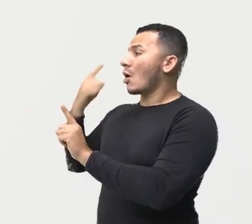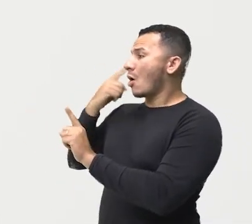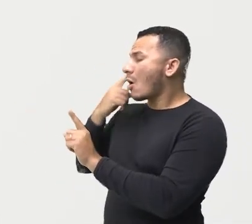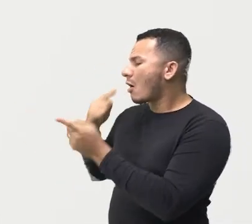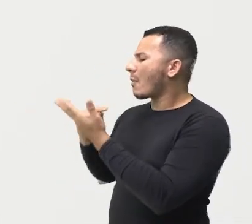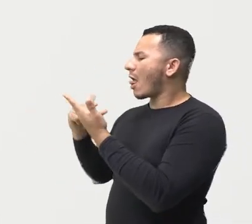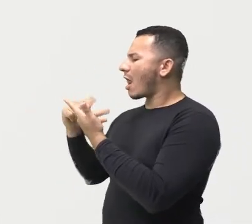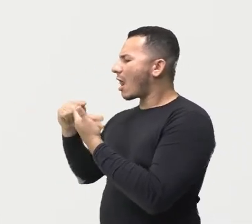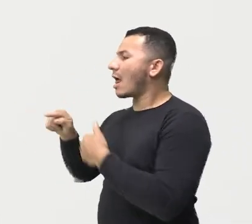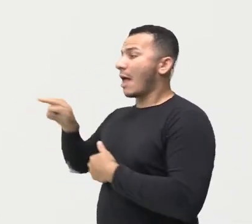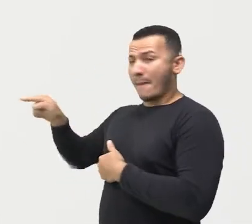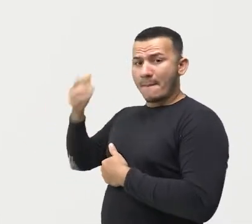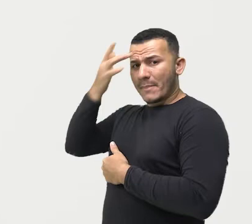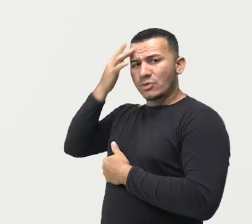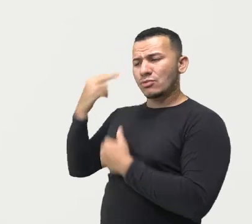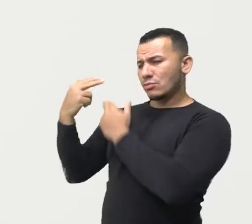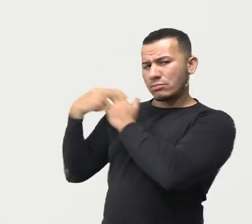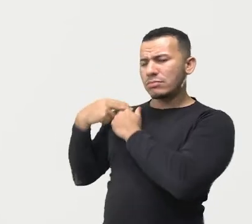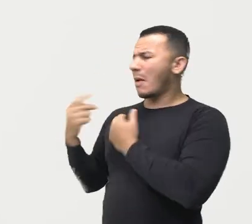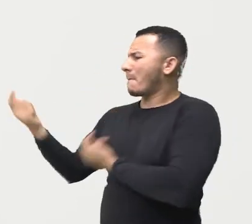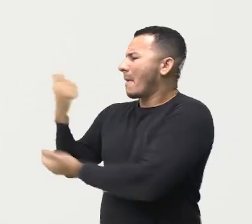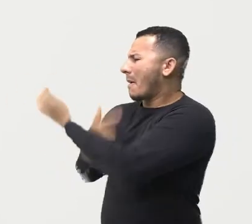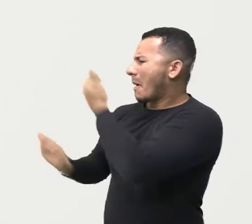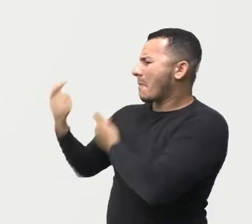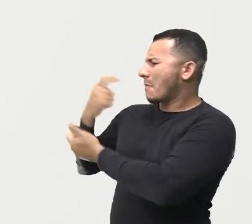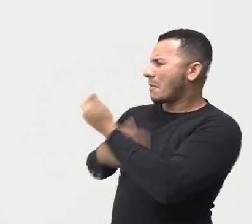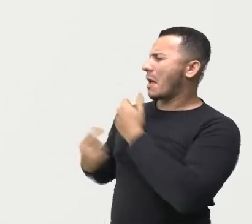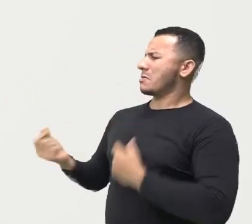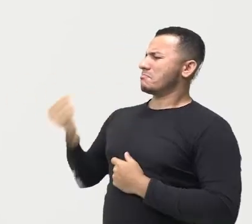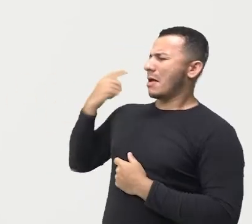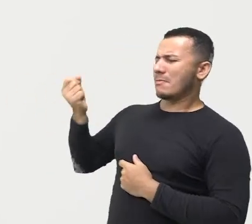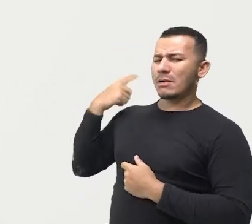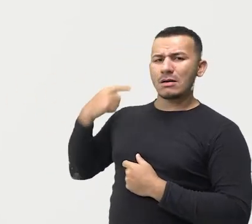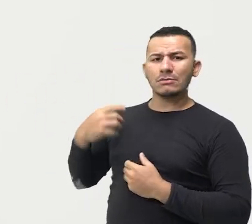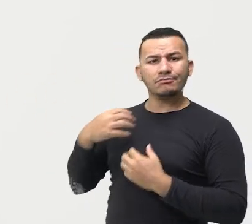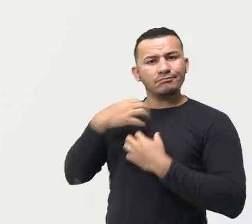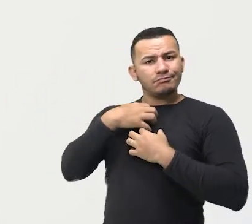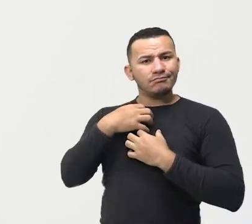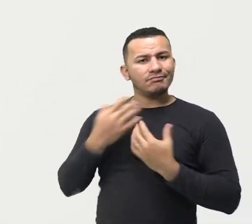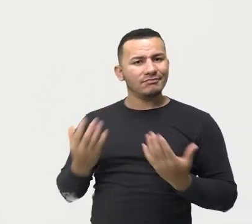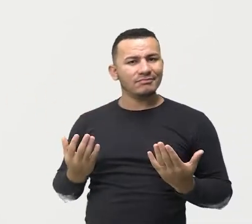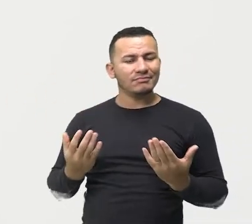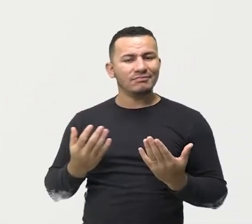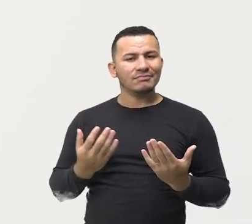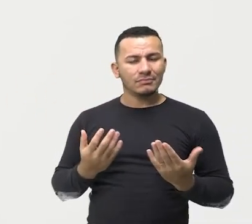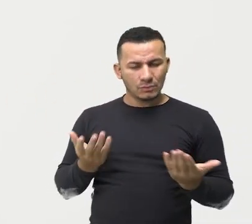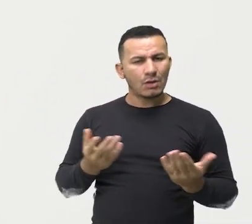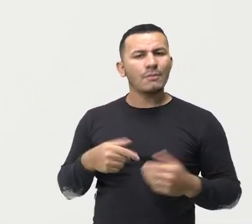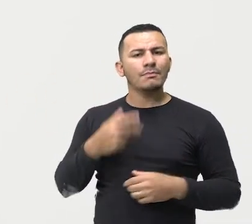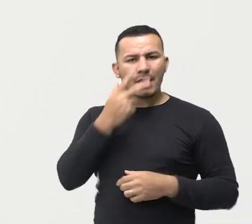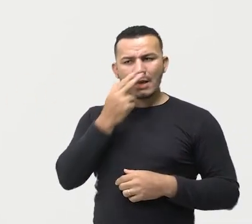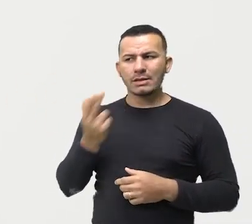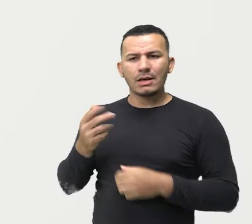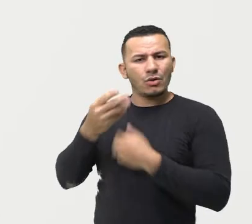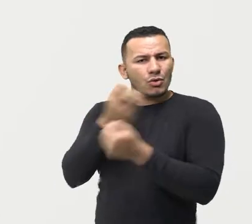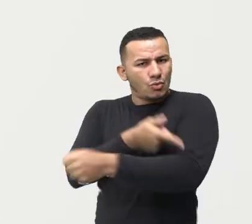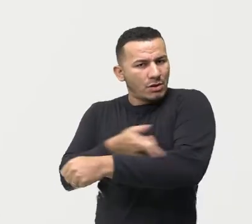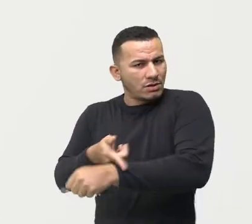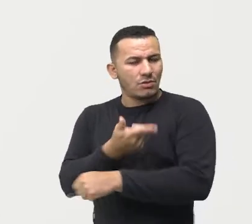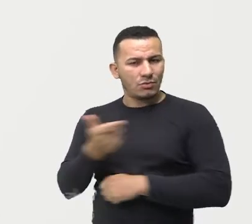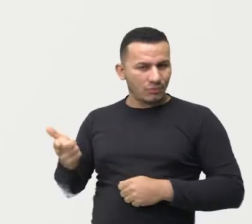reclamar da mala ter sido sofrido alguns danos Ok provavelmente a gente subir tente que ele foi